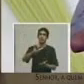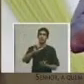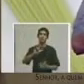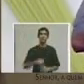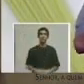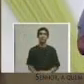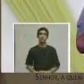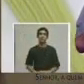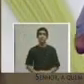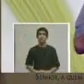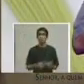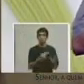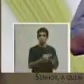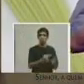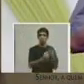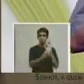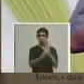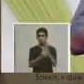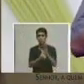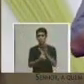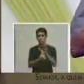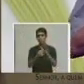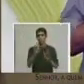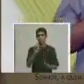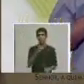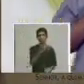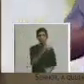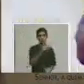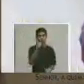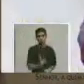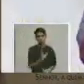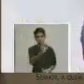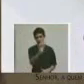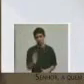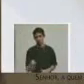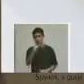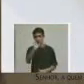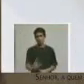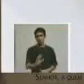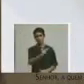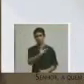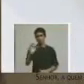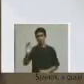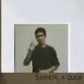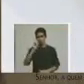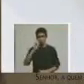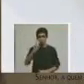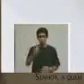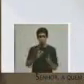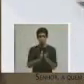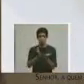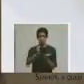divulgar uma estatística dessa, eu, se essa estatística fosse relacionada com os filhos e filhas de Betânia, eu